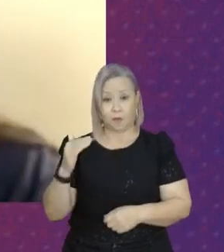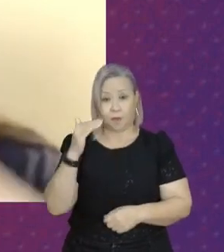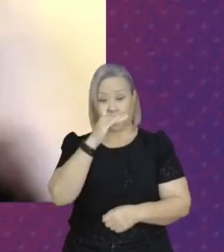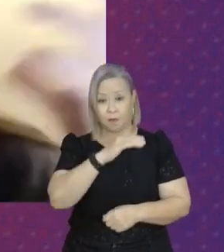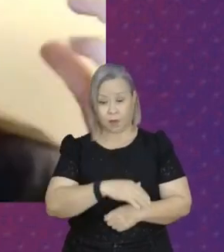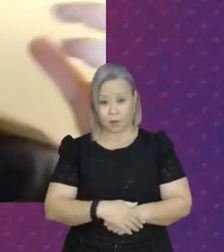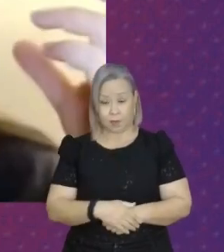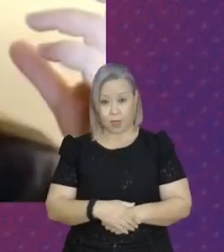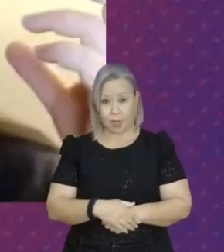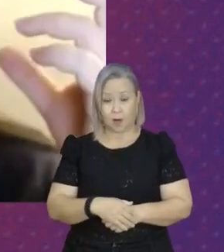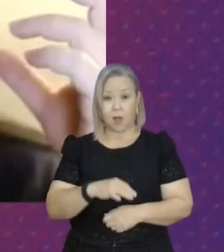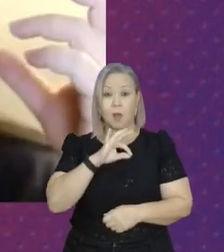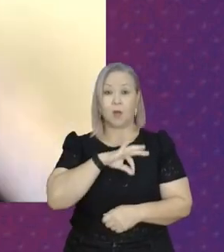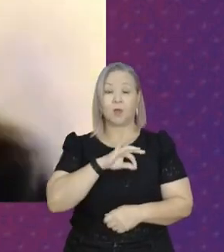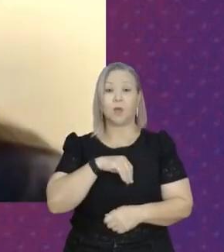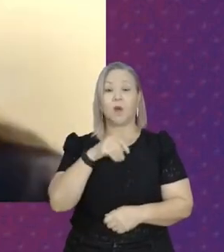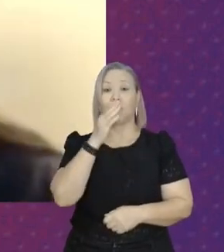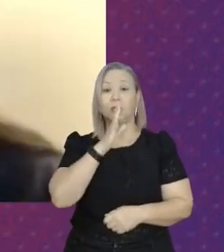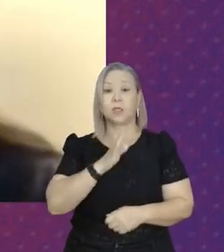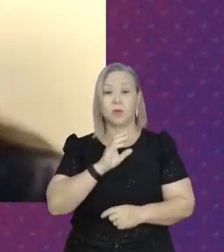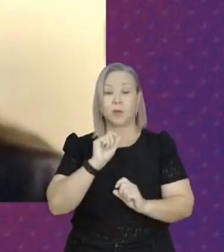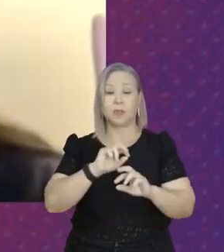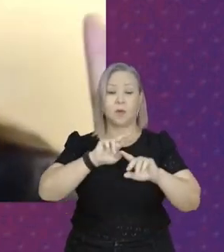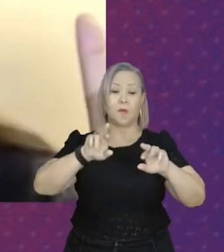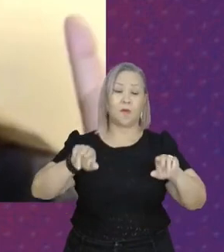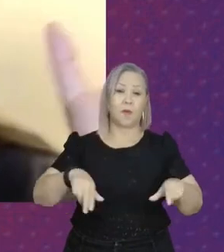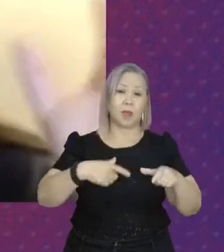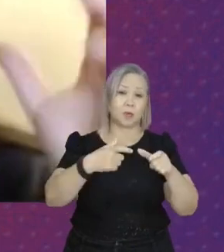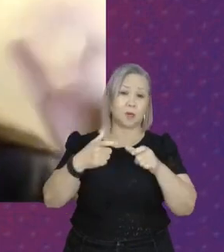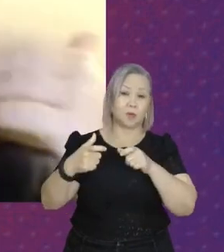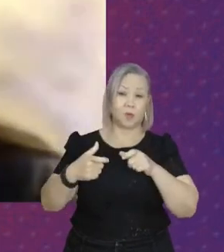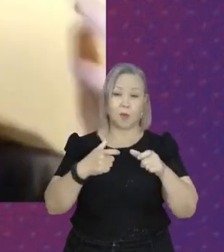Auxílio Brasil, em vários lugares